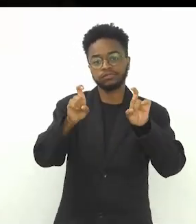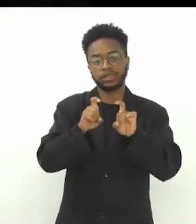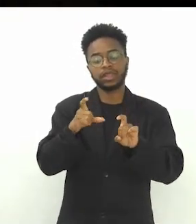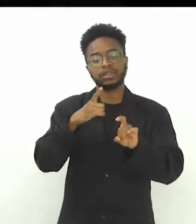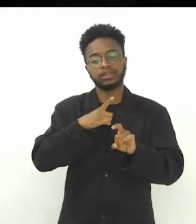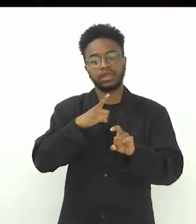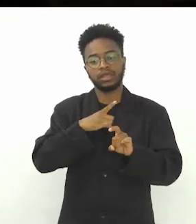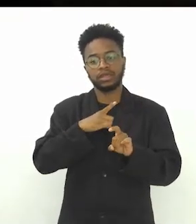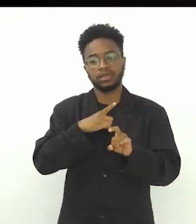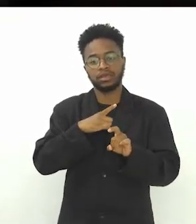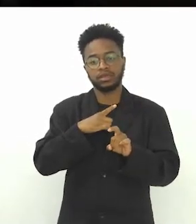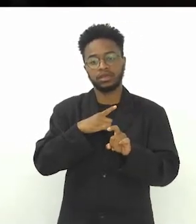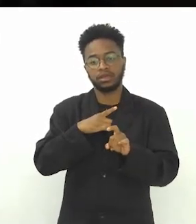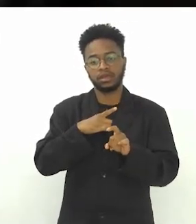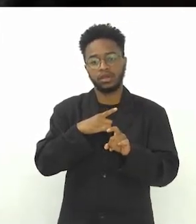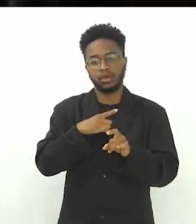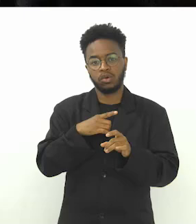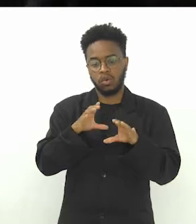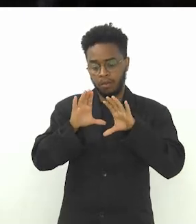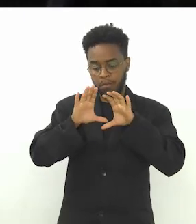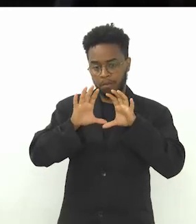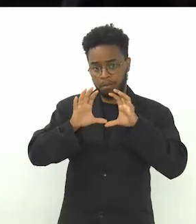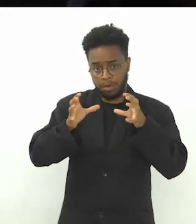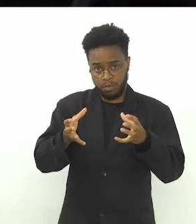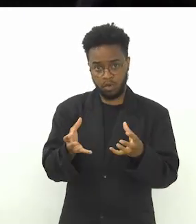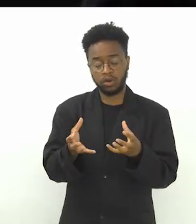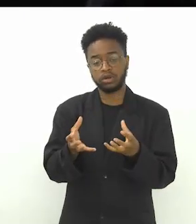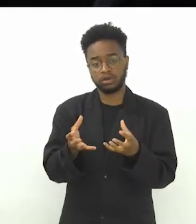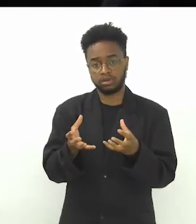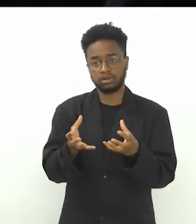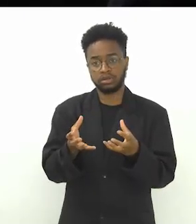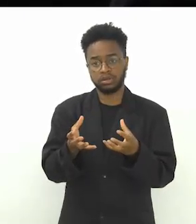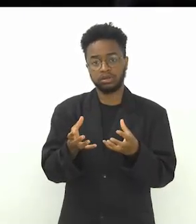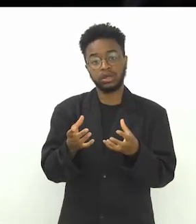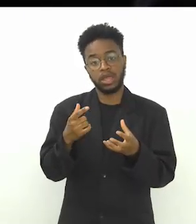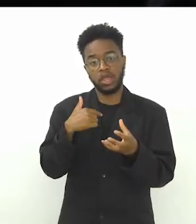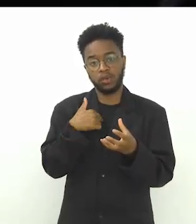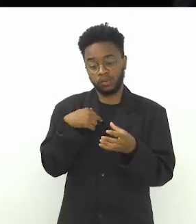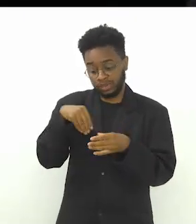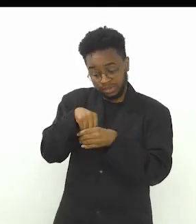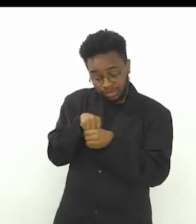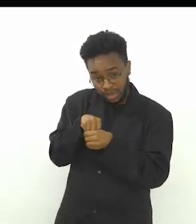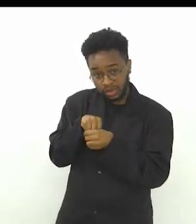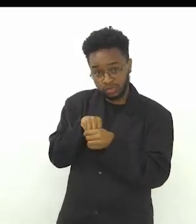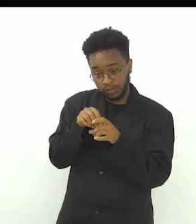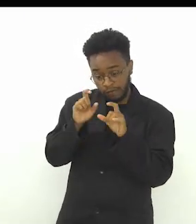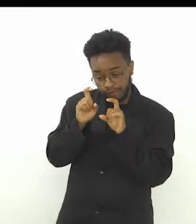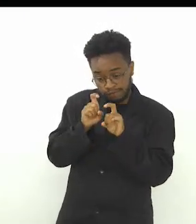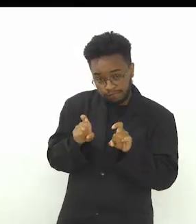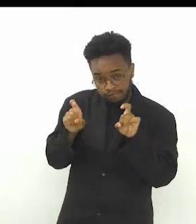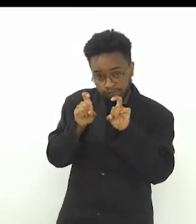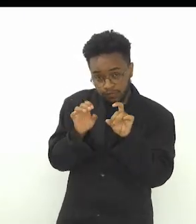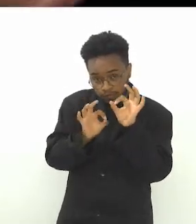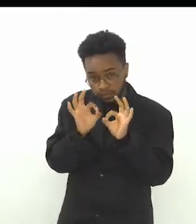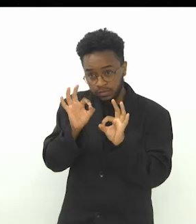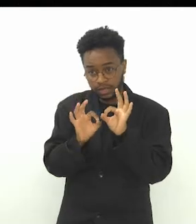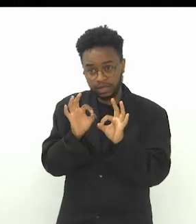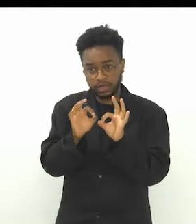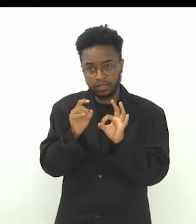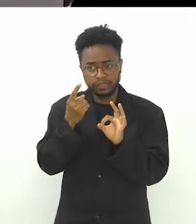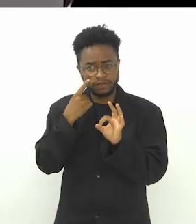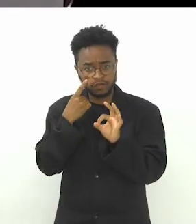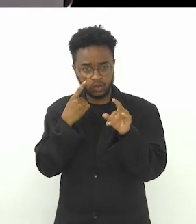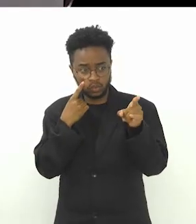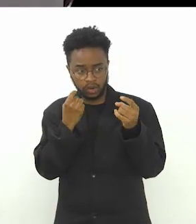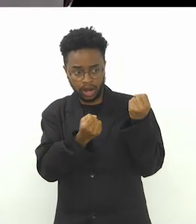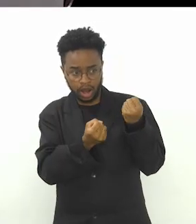alegoria que tinha uma bola e eu ficava com o computador ali. Porque tem que ter a proximidade, né? Sim, tá vendo